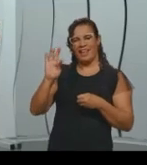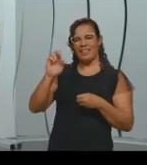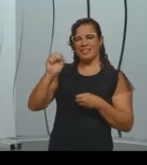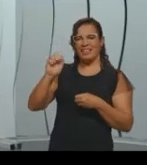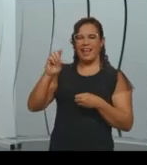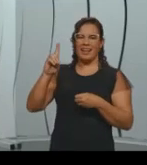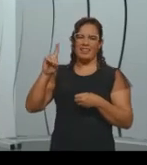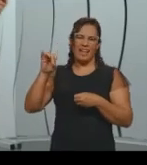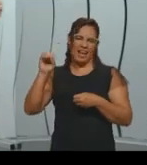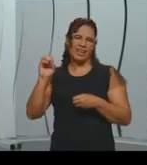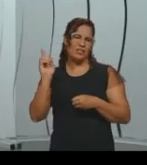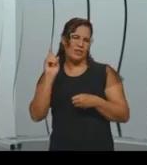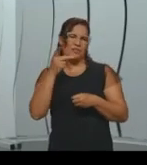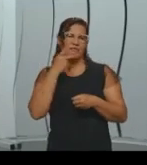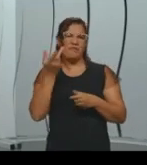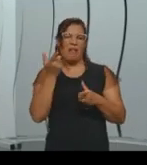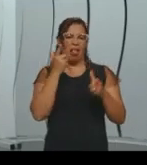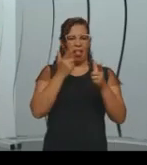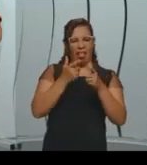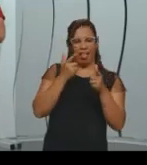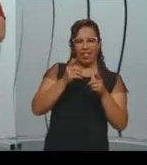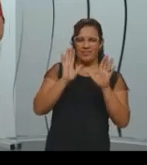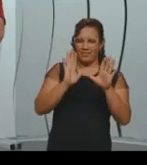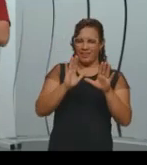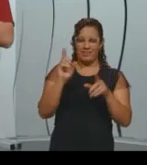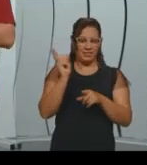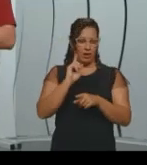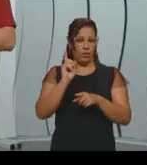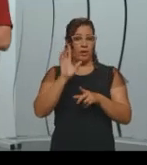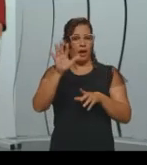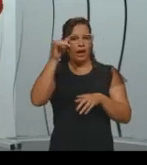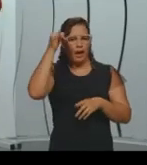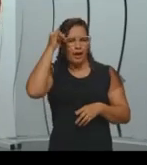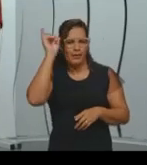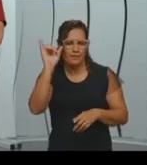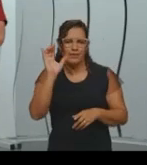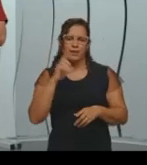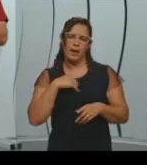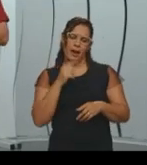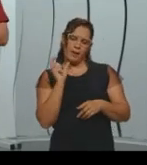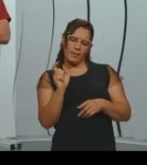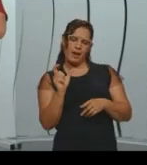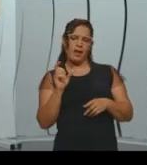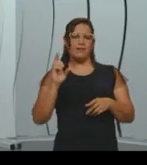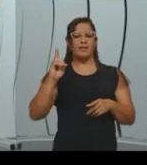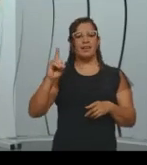gracinha. Retardado. Não, evita. Então, eu prefiro